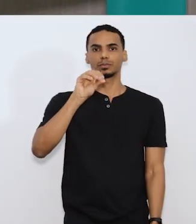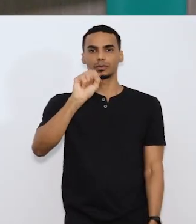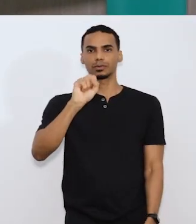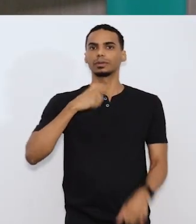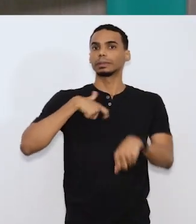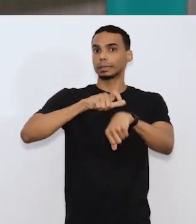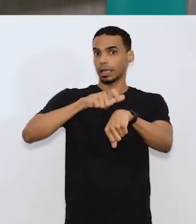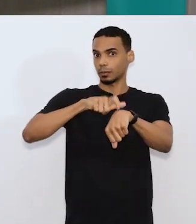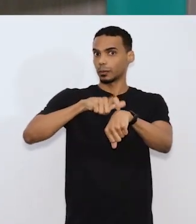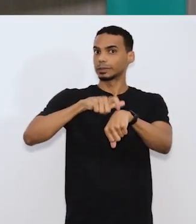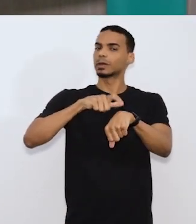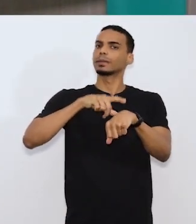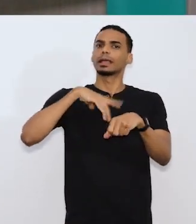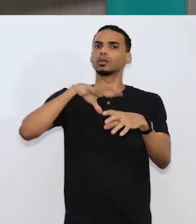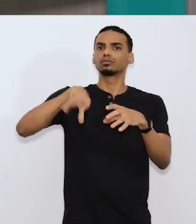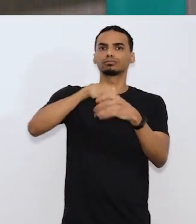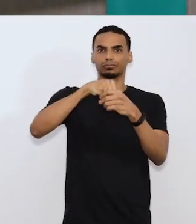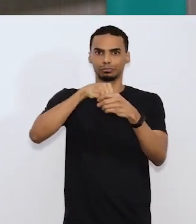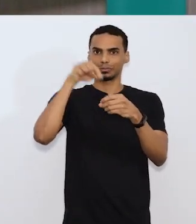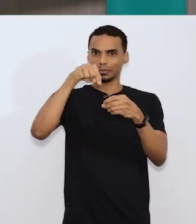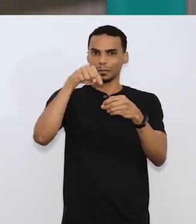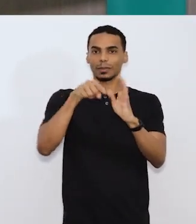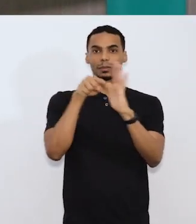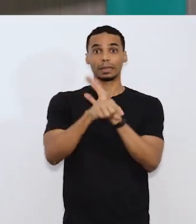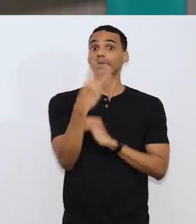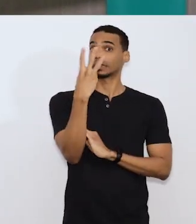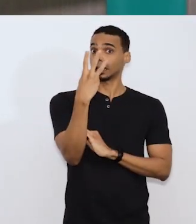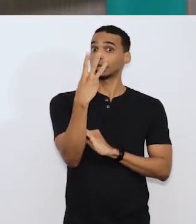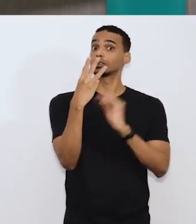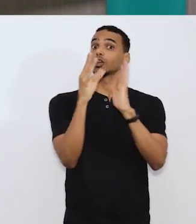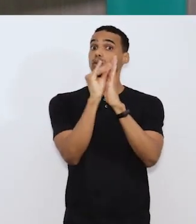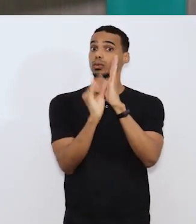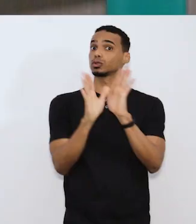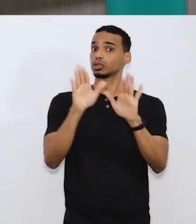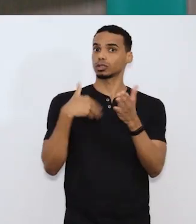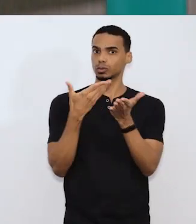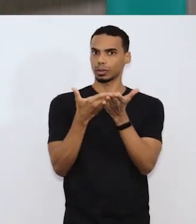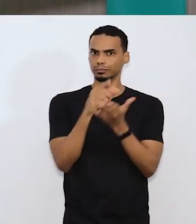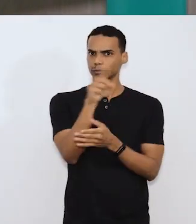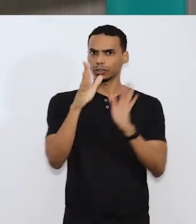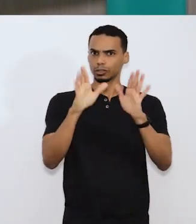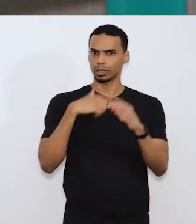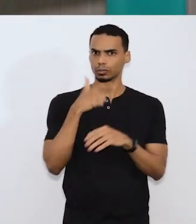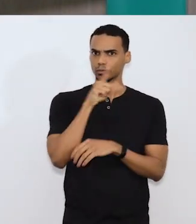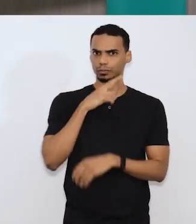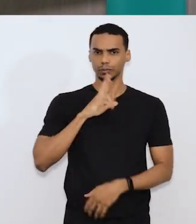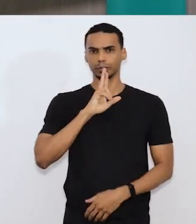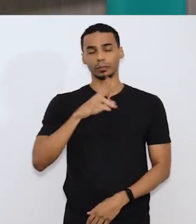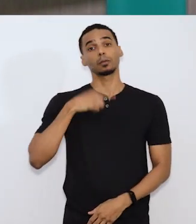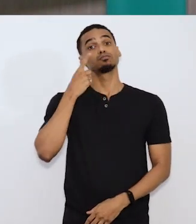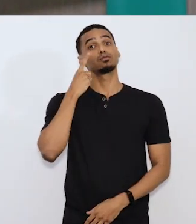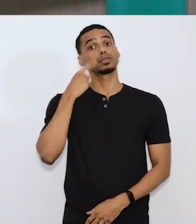a Pro aqui está juntando nessa mesma questão, inclusive, 3 assuntos que nós já estudamos. Responderam todos? Vamos lá conferir as